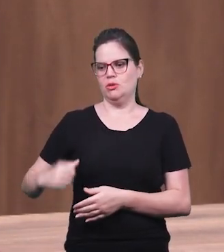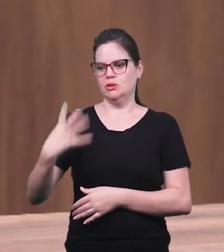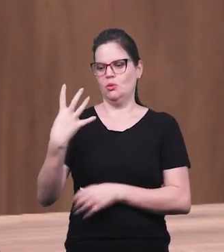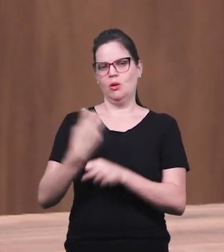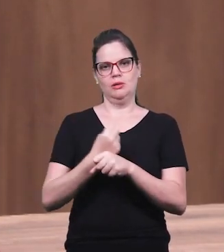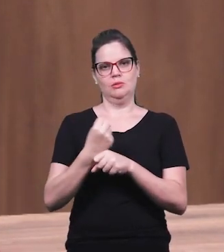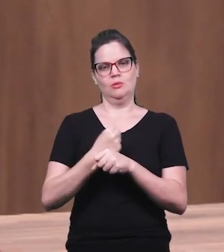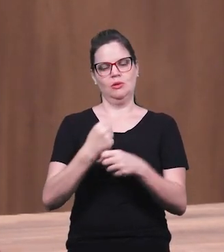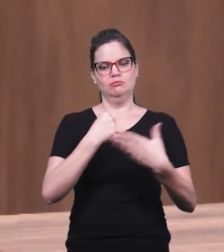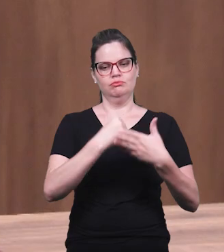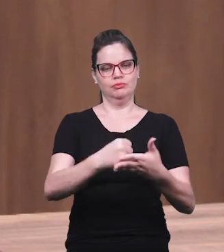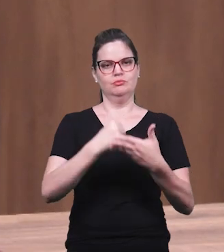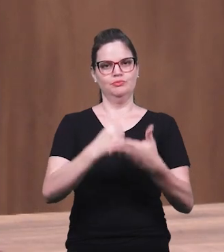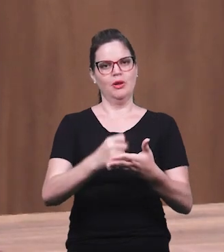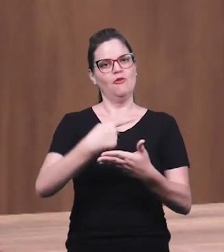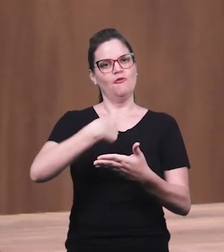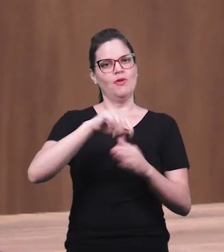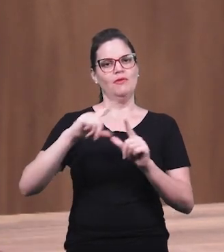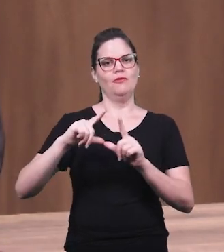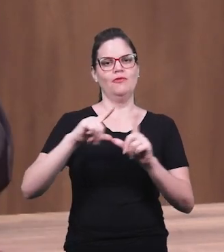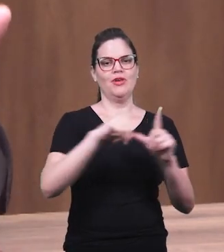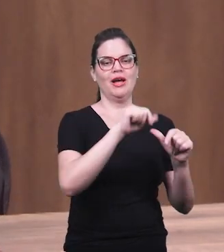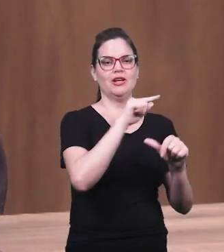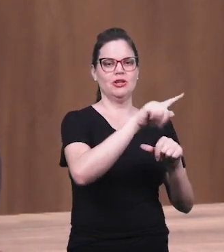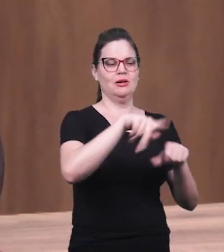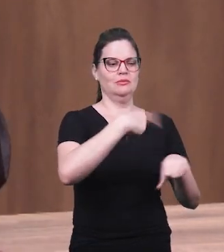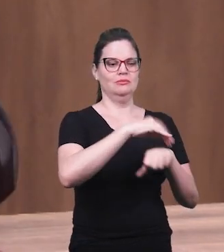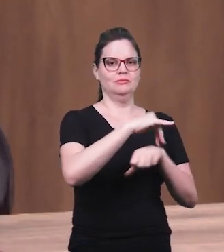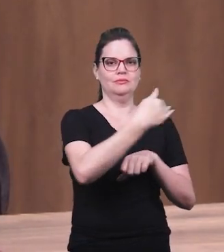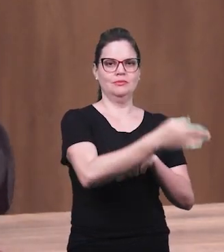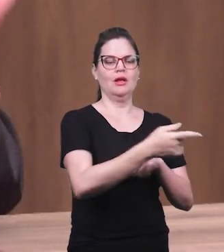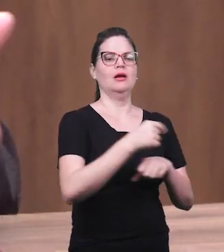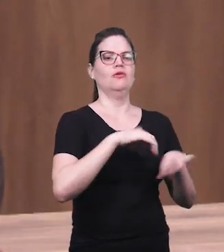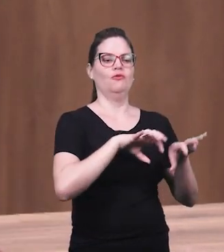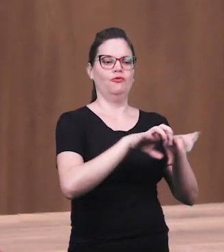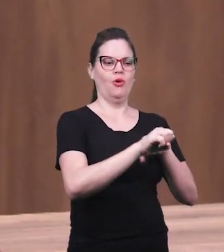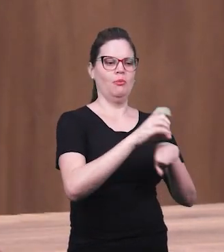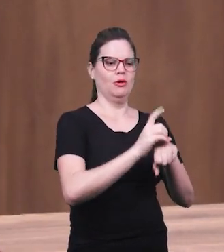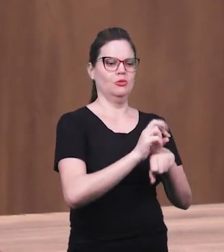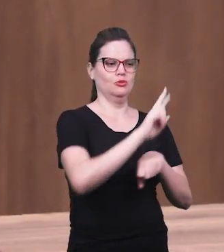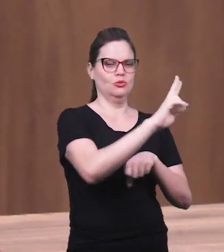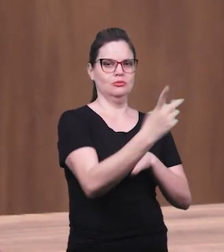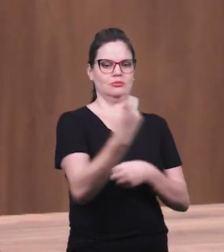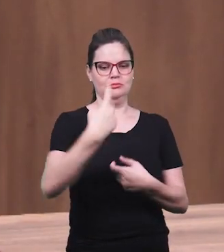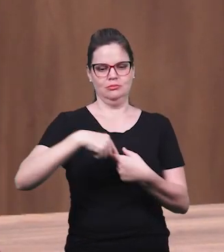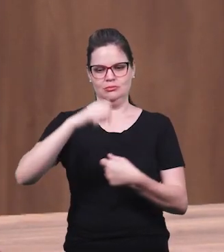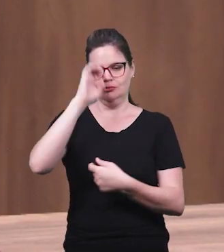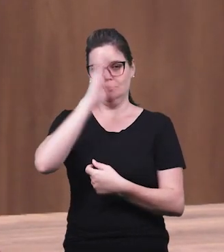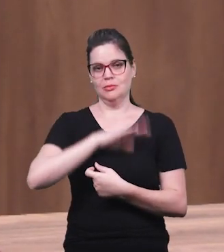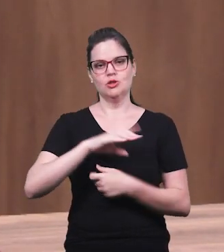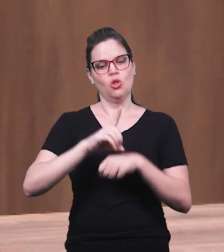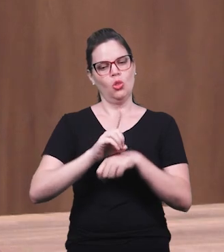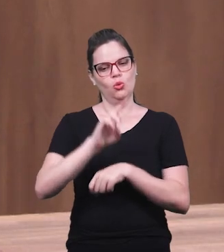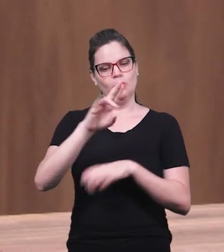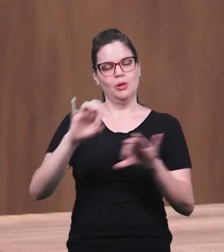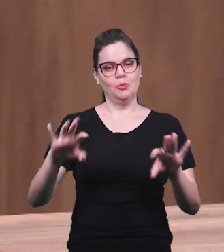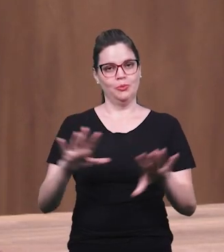anos para alguém ir para o exterior, se especializar e voltar com doutoramento, não é?